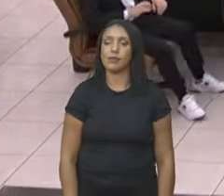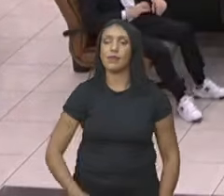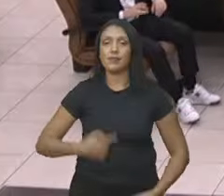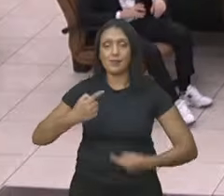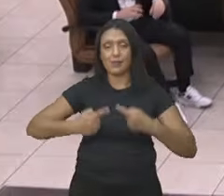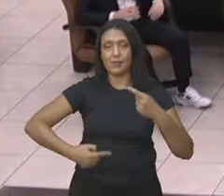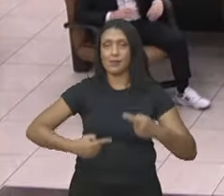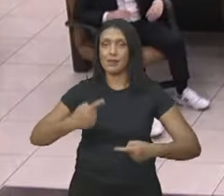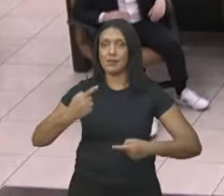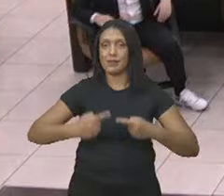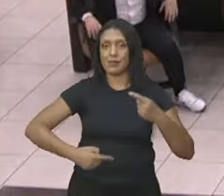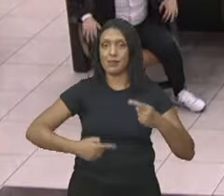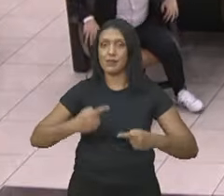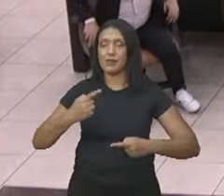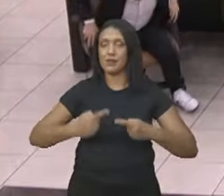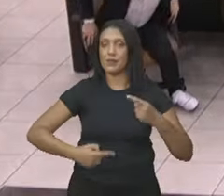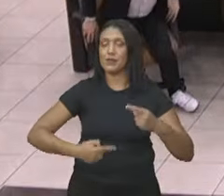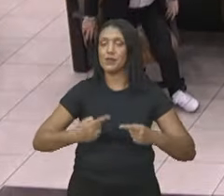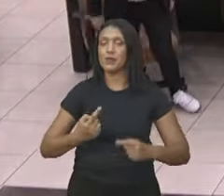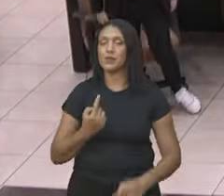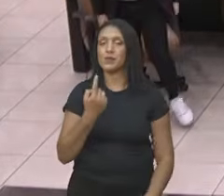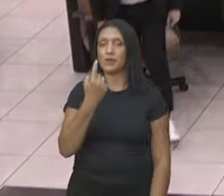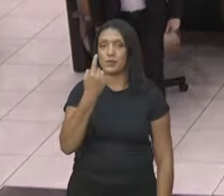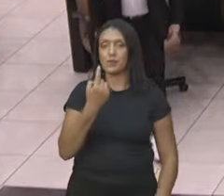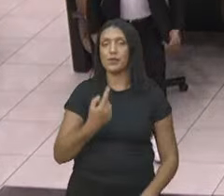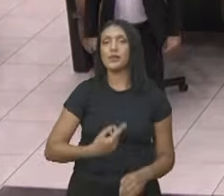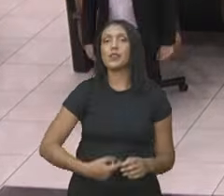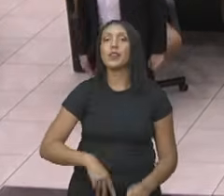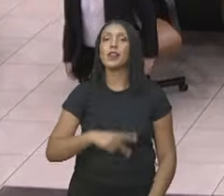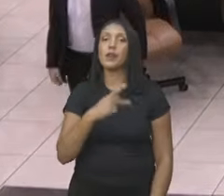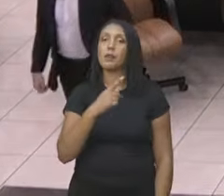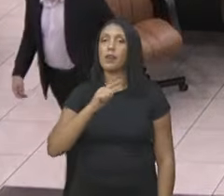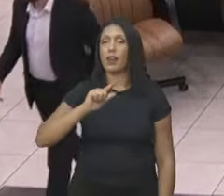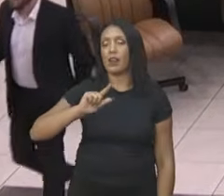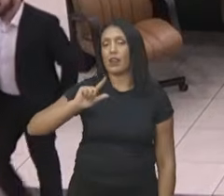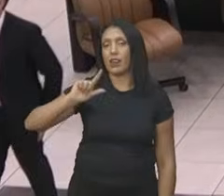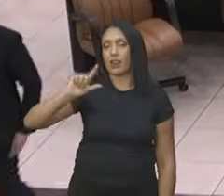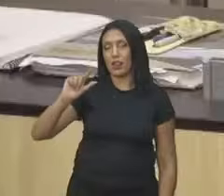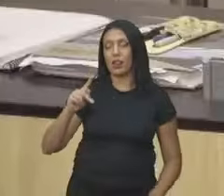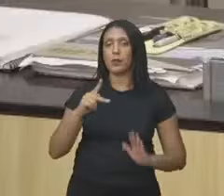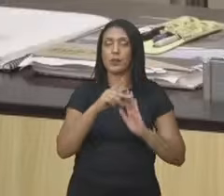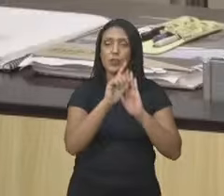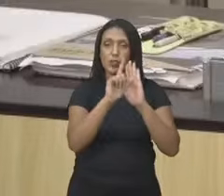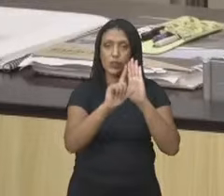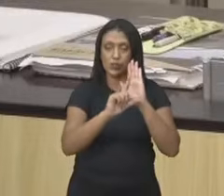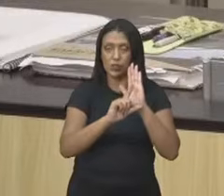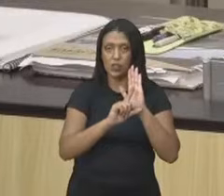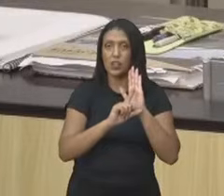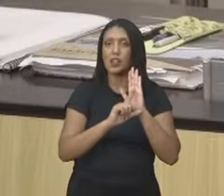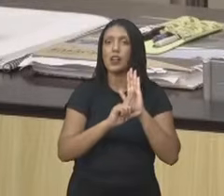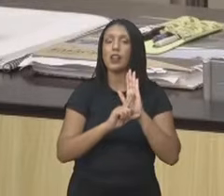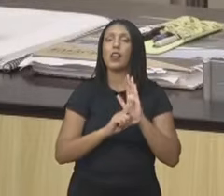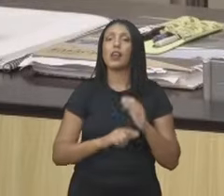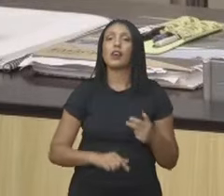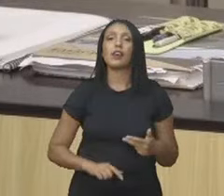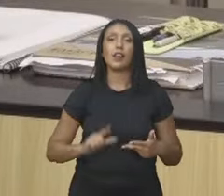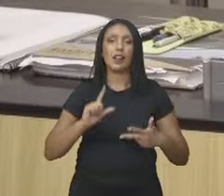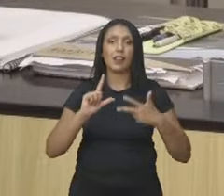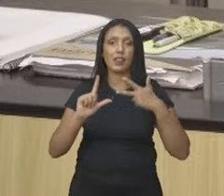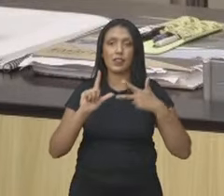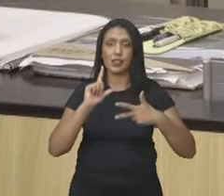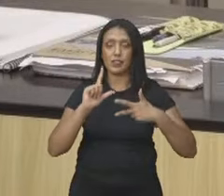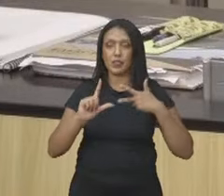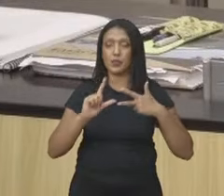Discussão única do PLL 138 de 2025, projeto de lei do Legislativo.